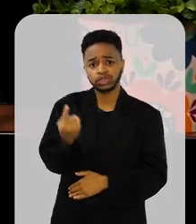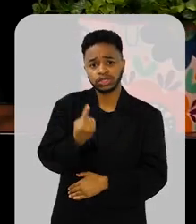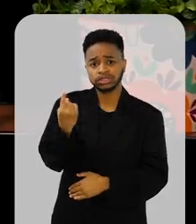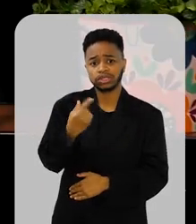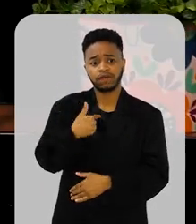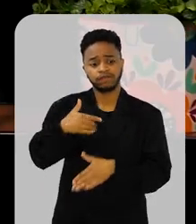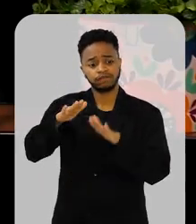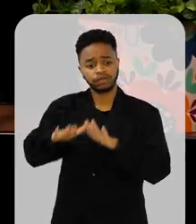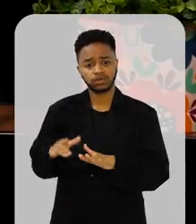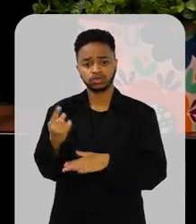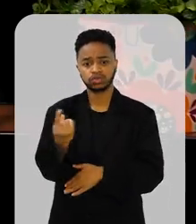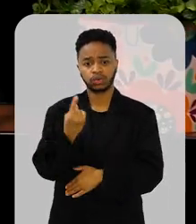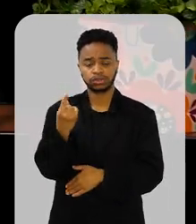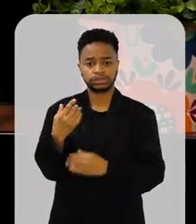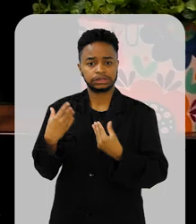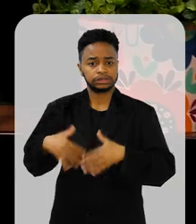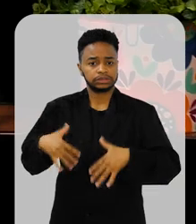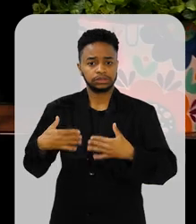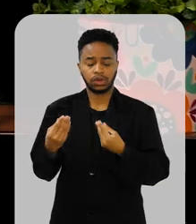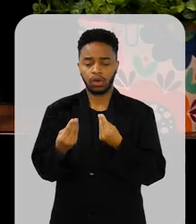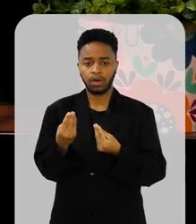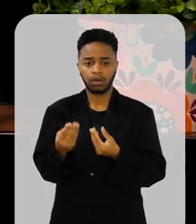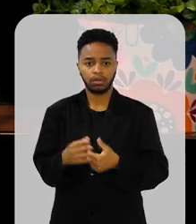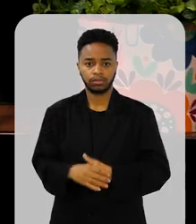vou ficar sozinha aqui.